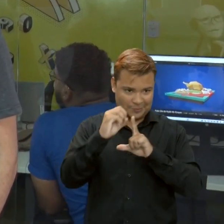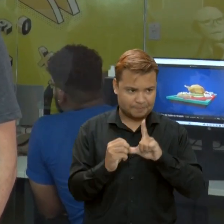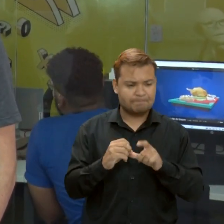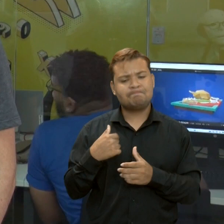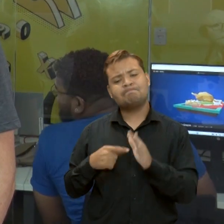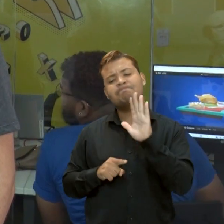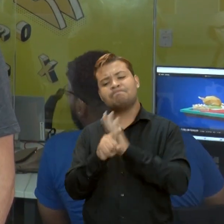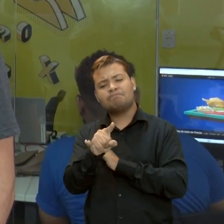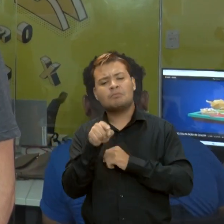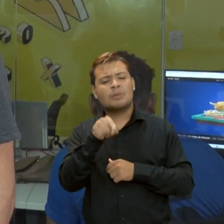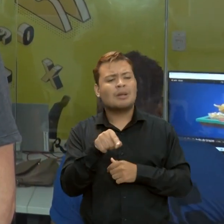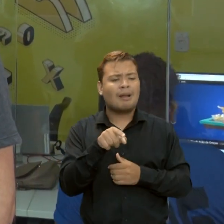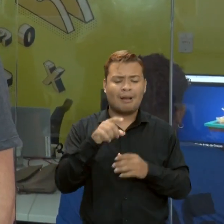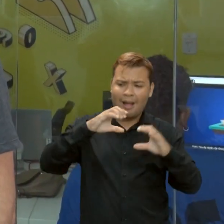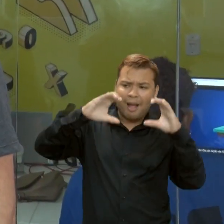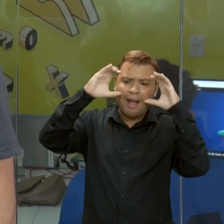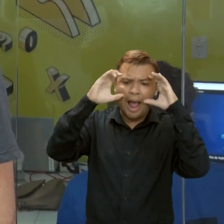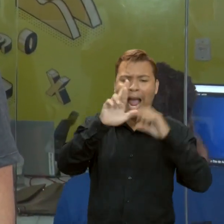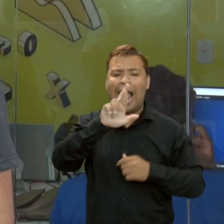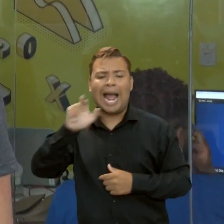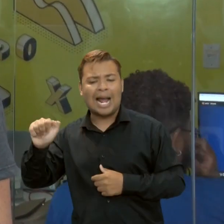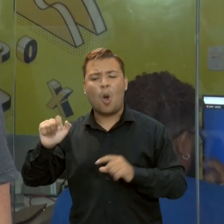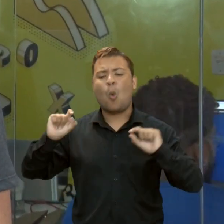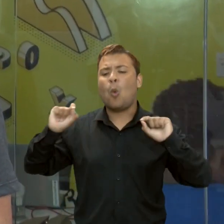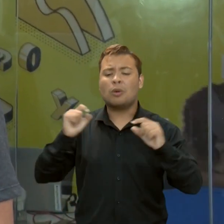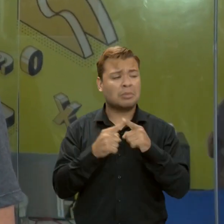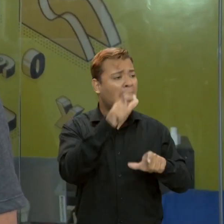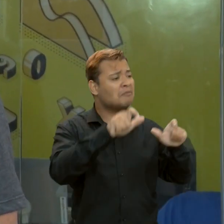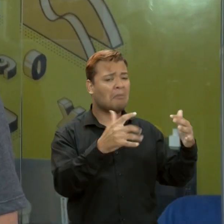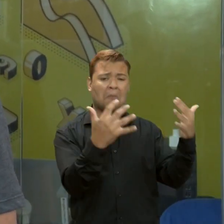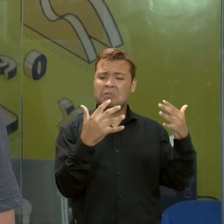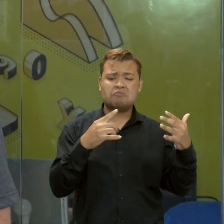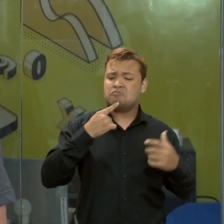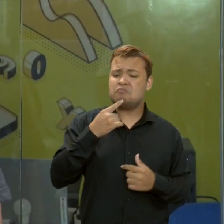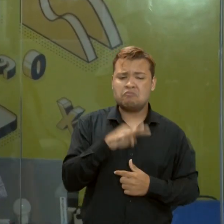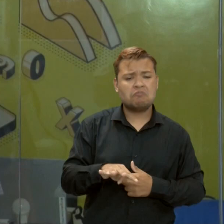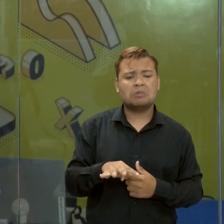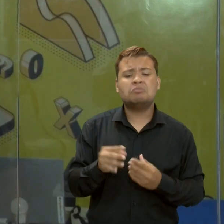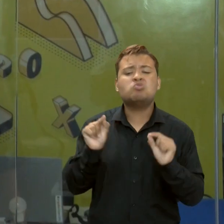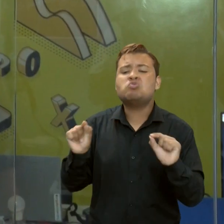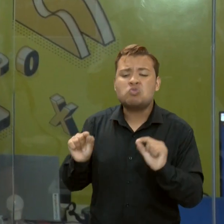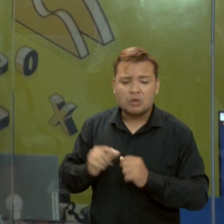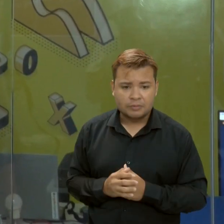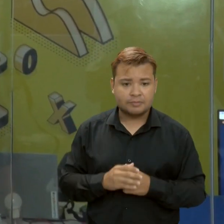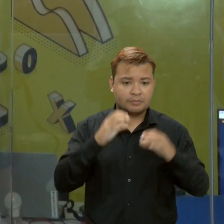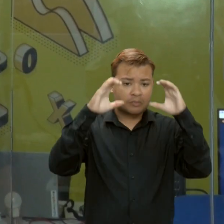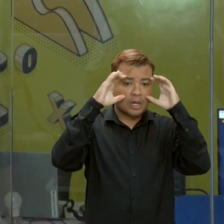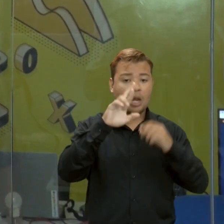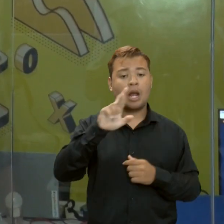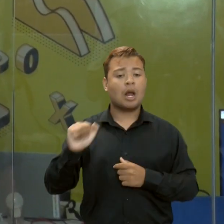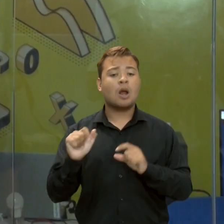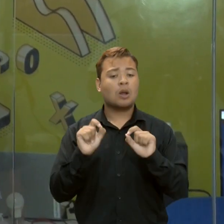o que é a realidade aumentada para os telespectadores que nunca ouviram falar desse conceito? Obrigado. Realidade aumentada nada mais é do que